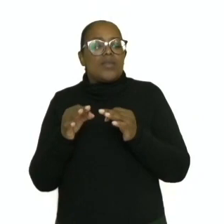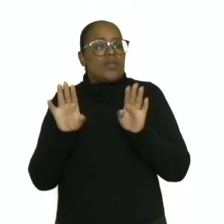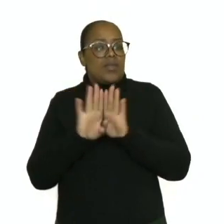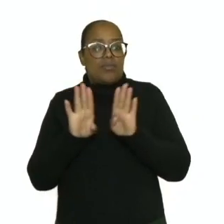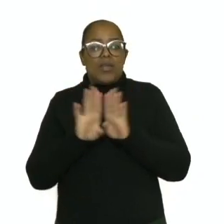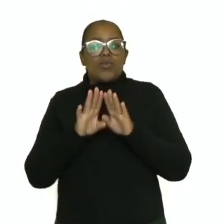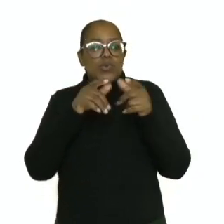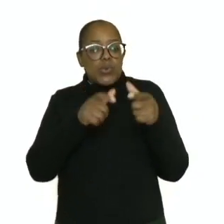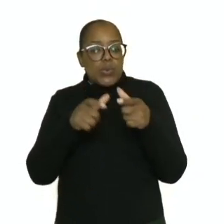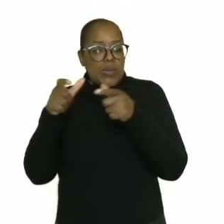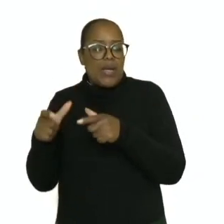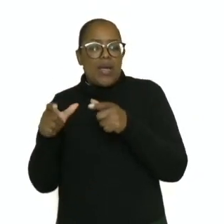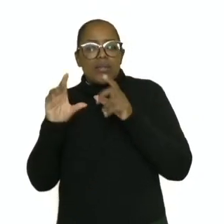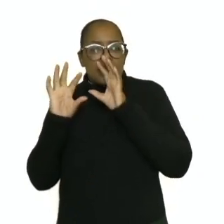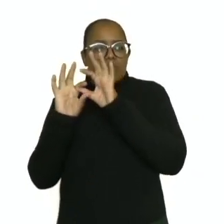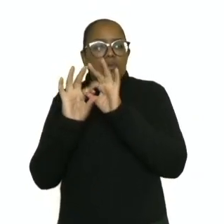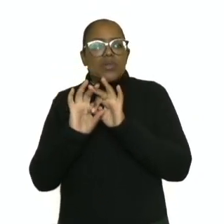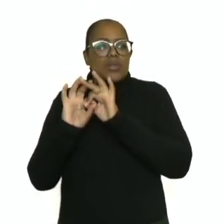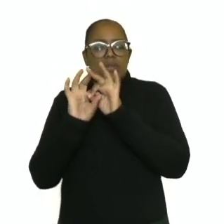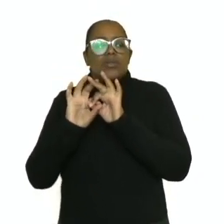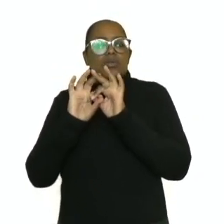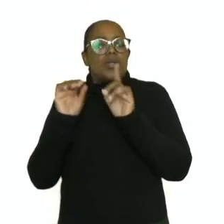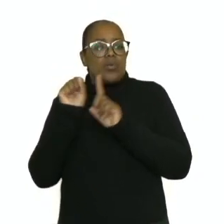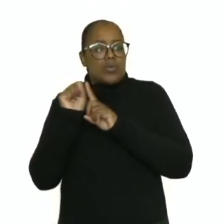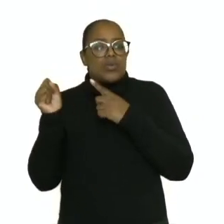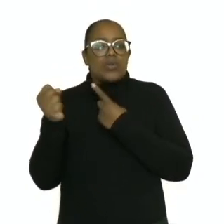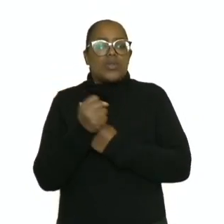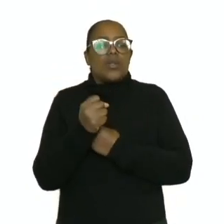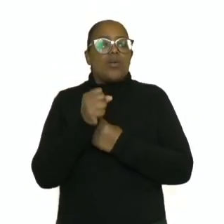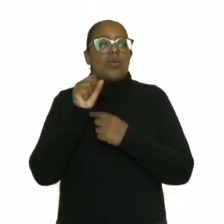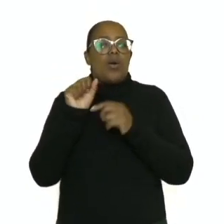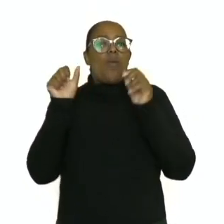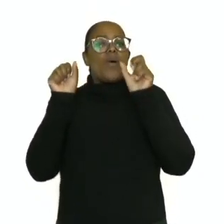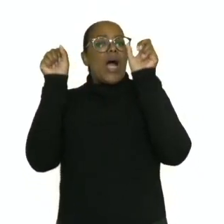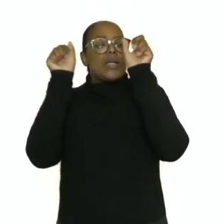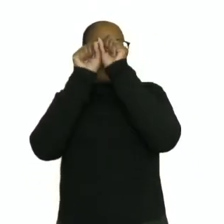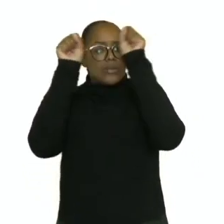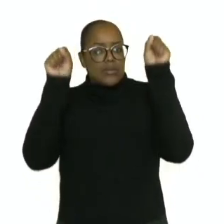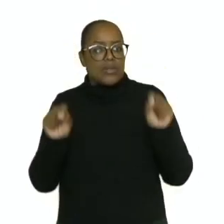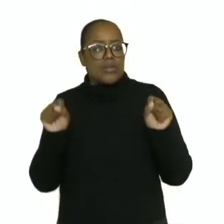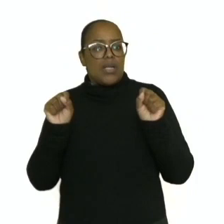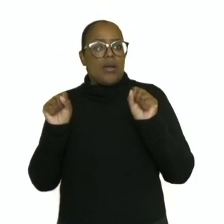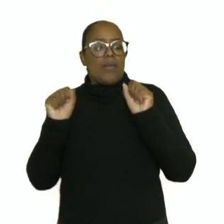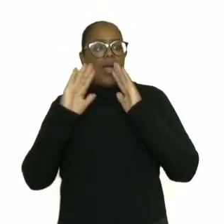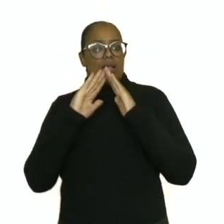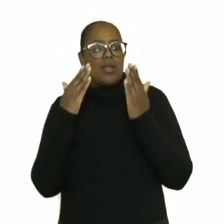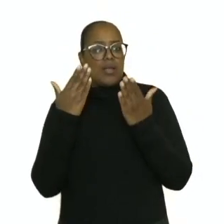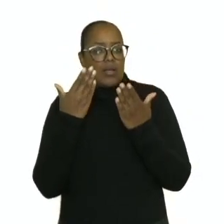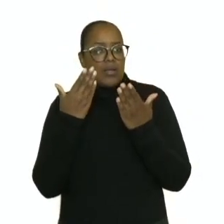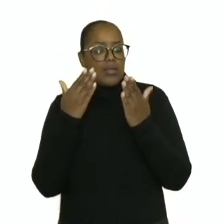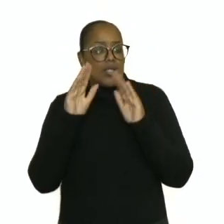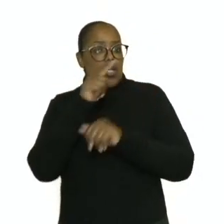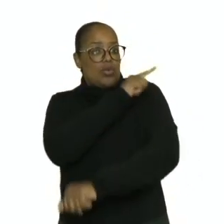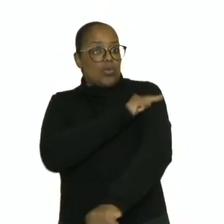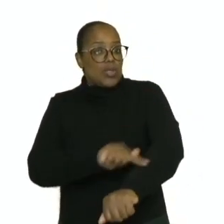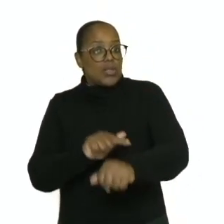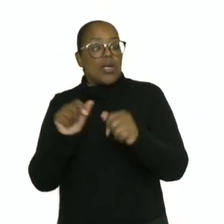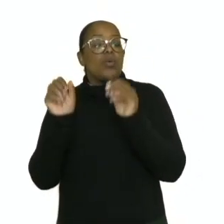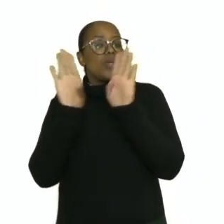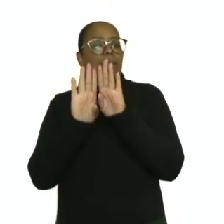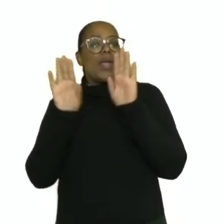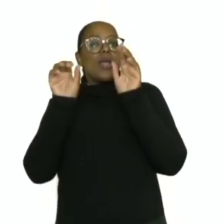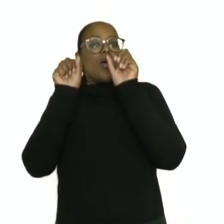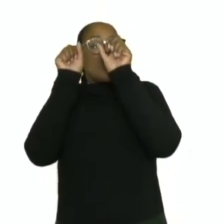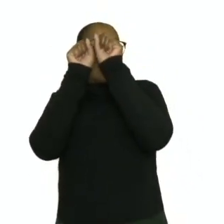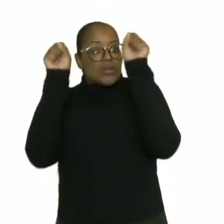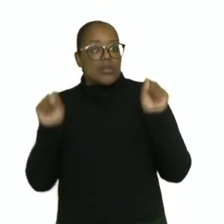mais intimamente ligadas com os direitos sociais são o sistema educacional e os serviços sociais. Então pensem na escola,